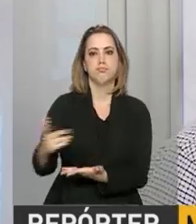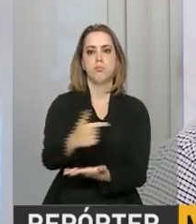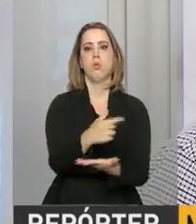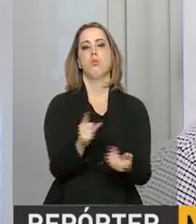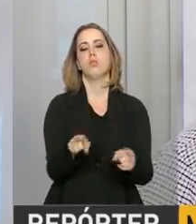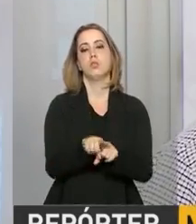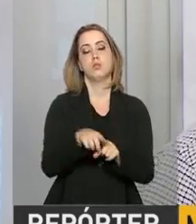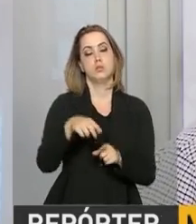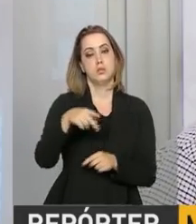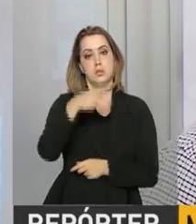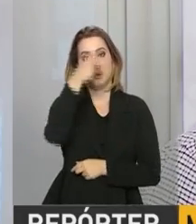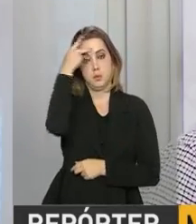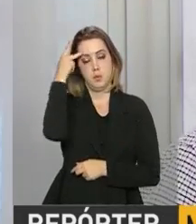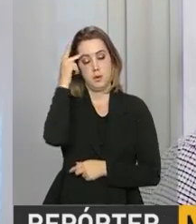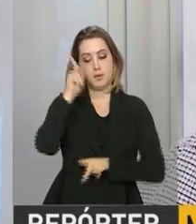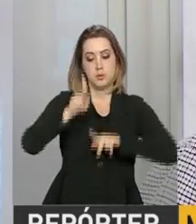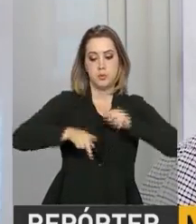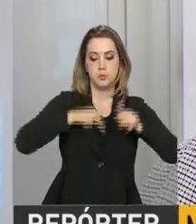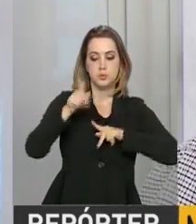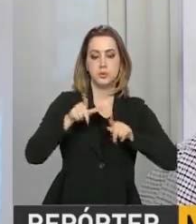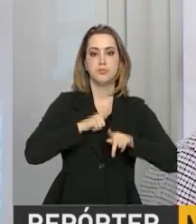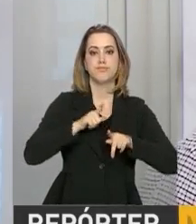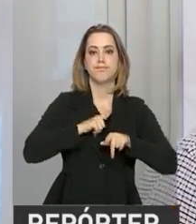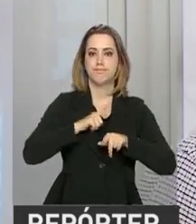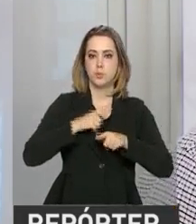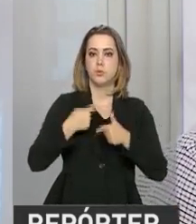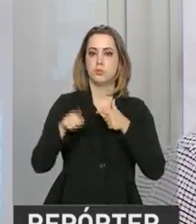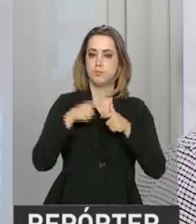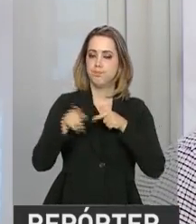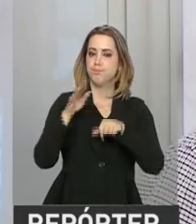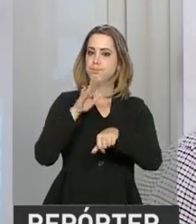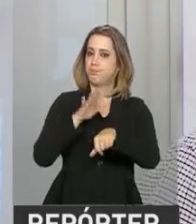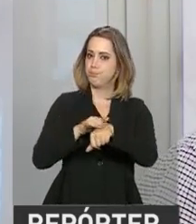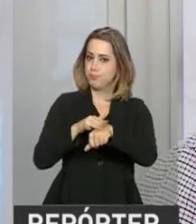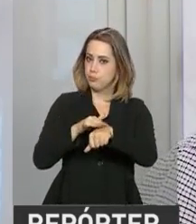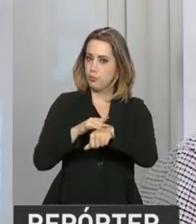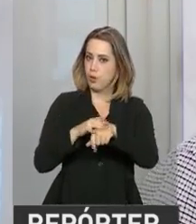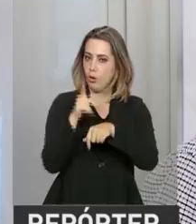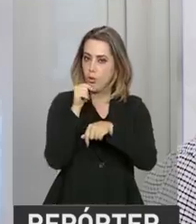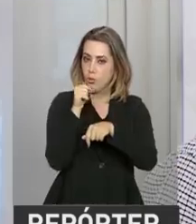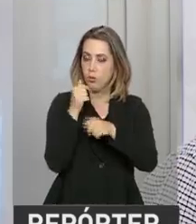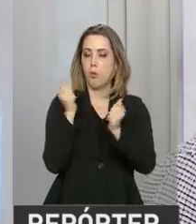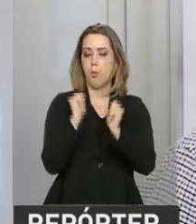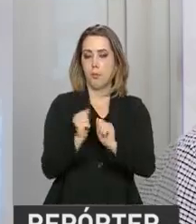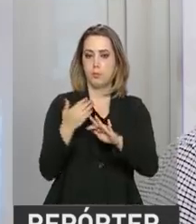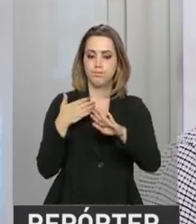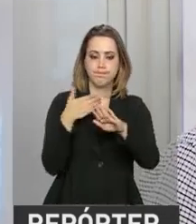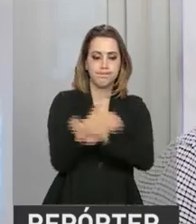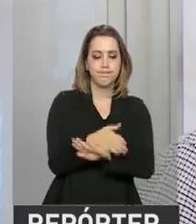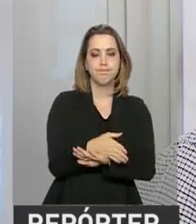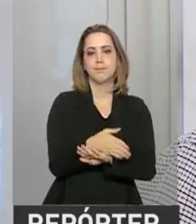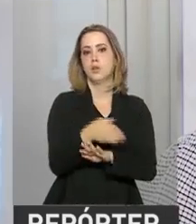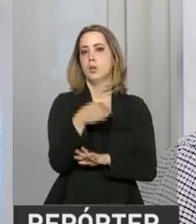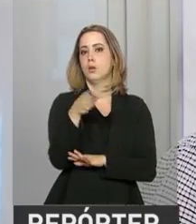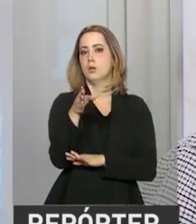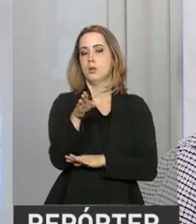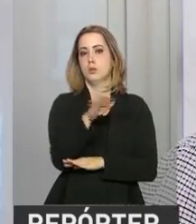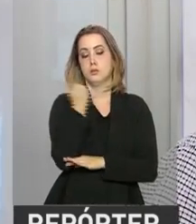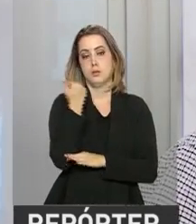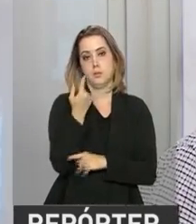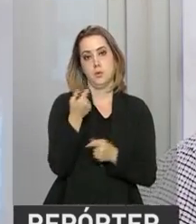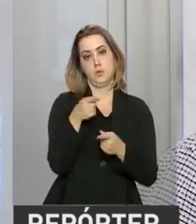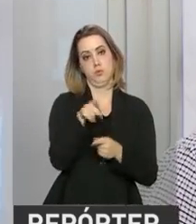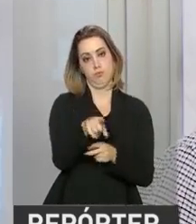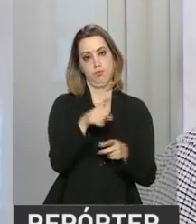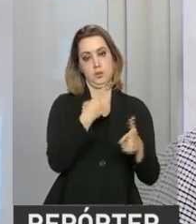muito grande de contrair doenças de veiculação hídrica e essa situação pode levar até à morte então essas questões que